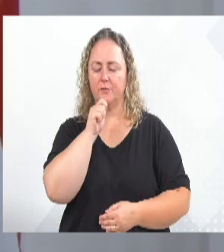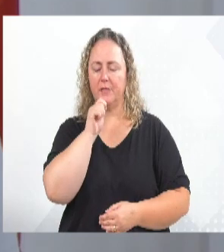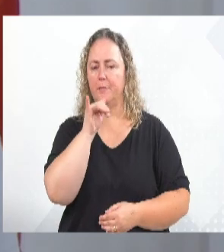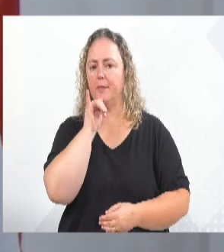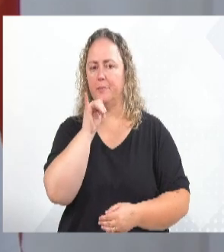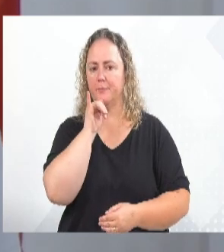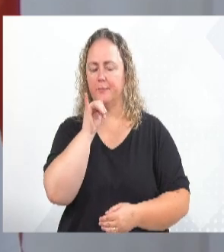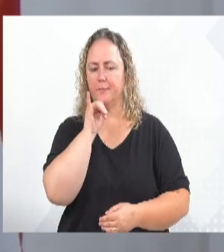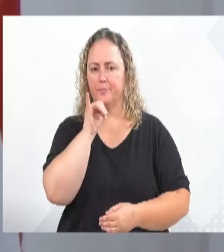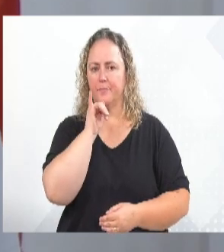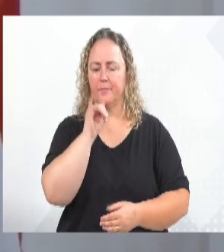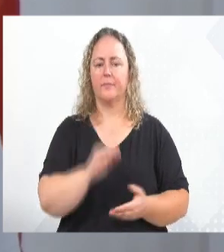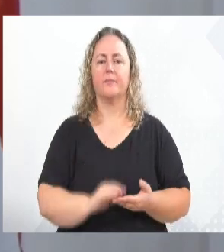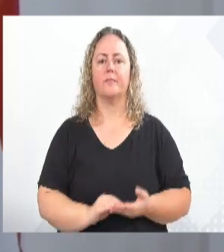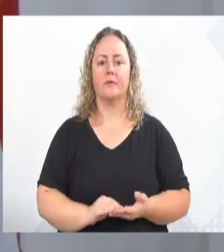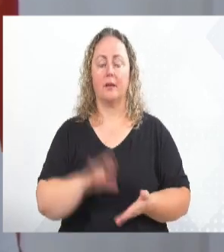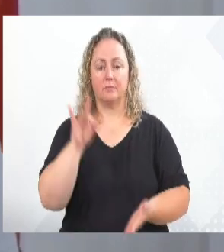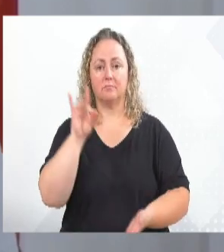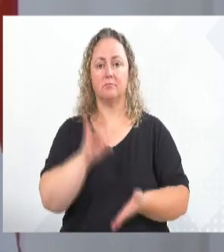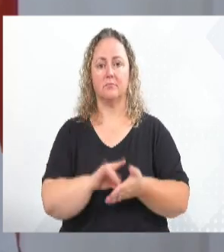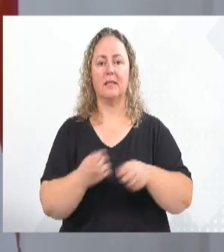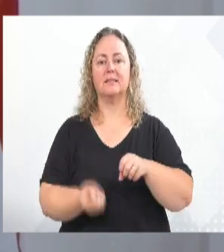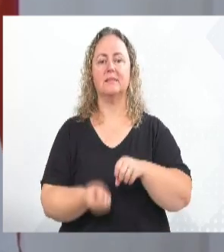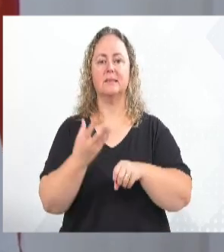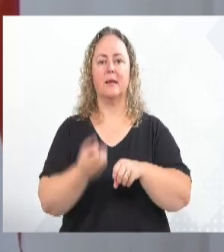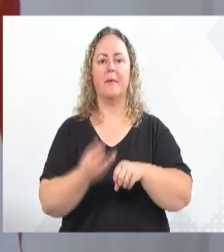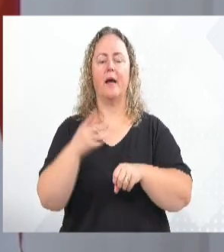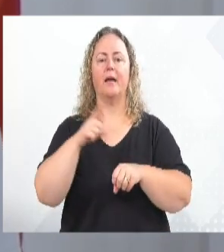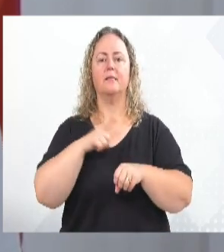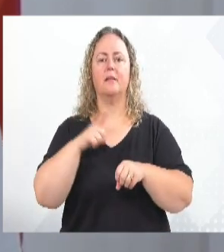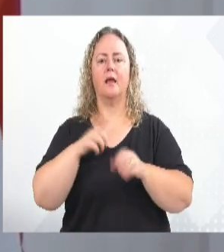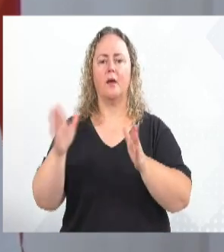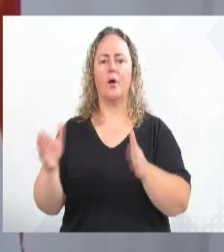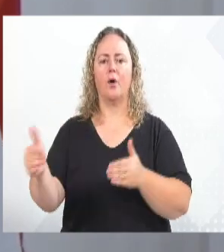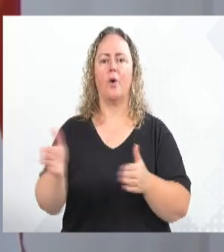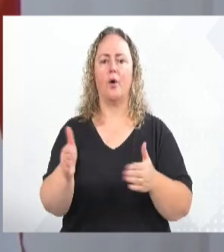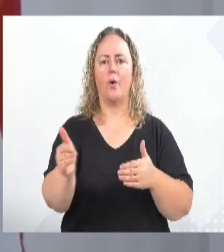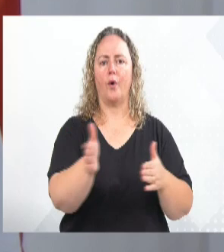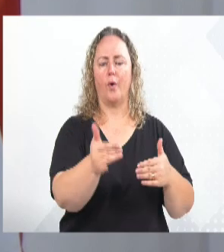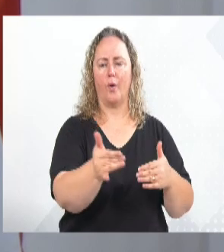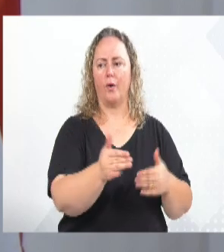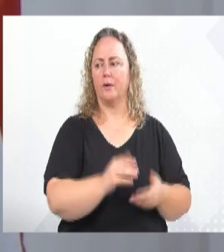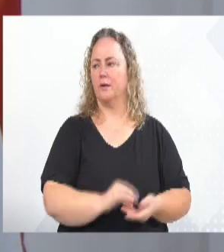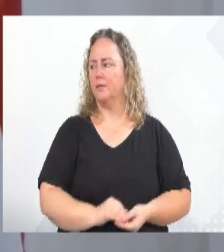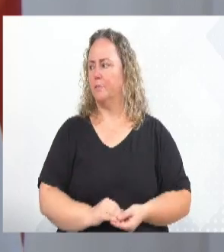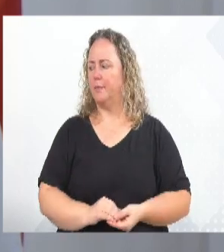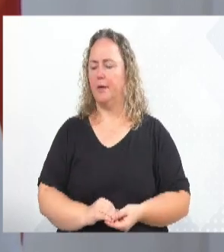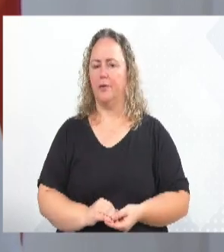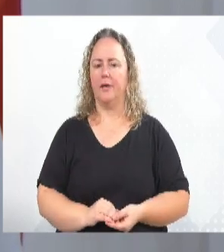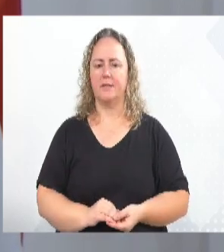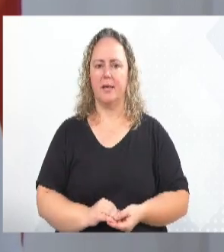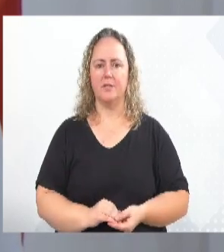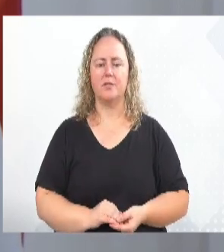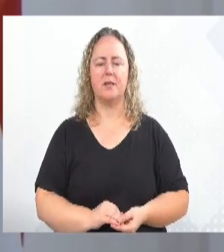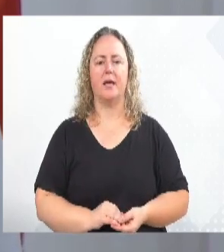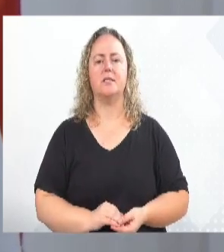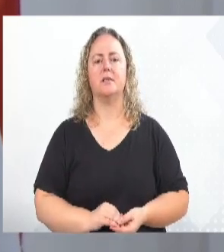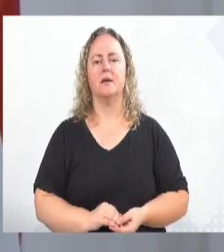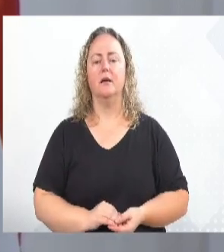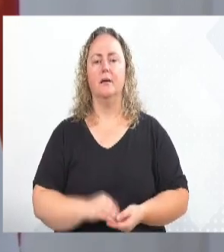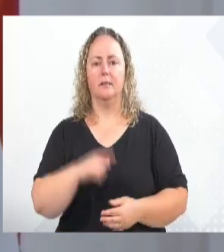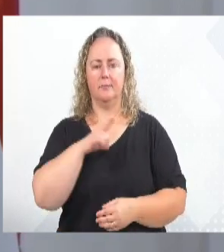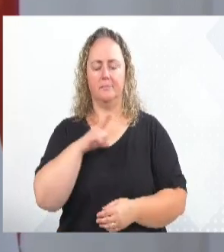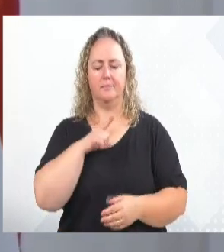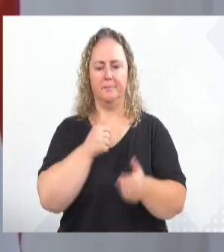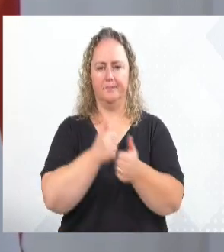nosso SAMAI implantou esses containers que nós temos em vários pontos aí. Mas, por exemplo, Para o lado da minha casa tem 2 contêineres desses, um